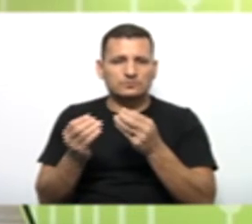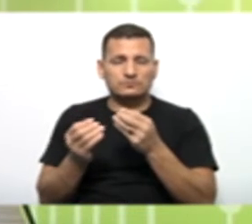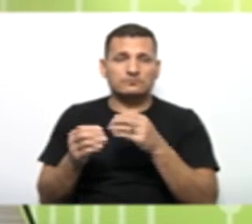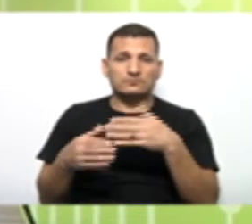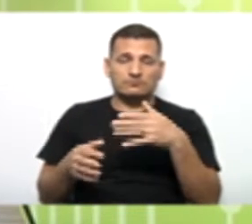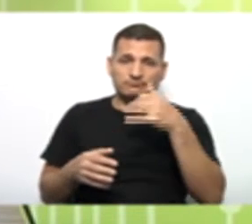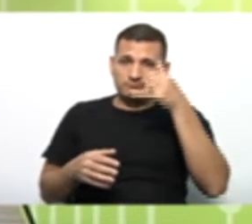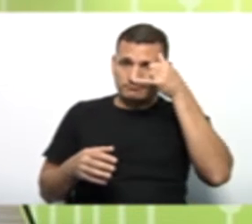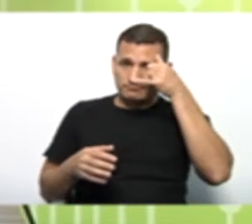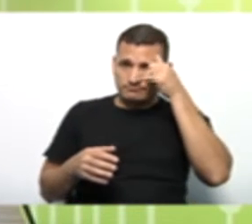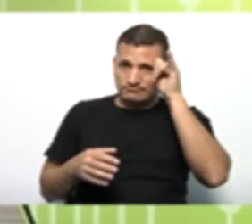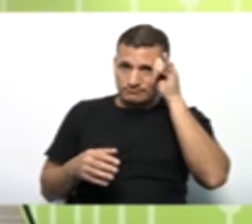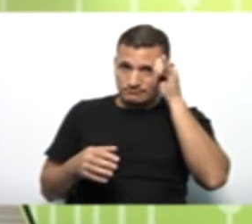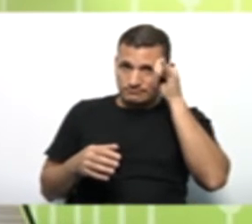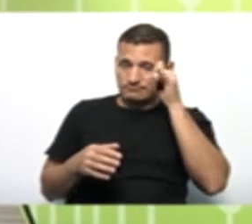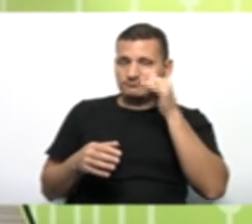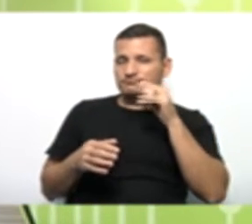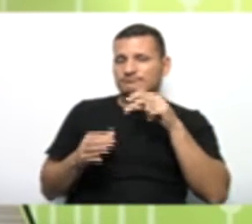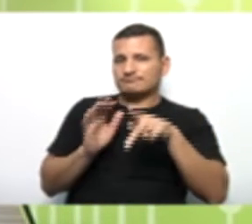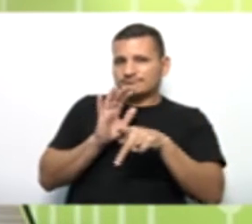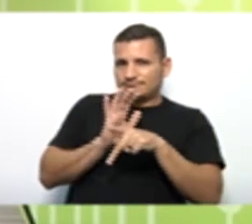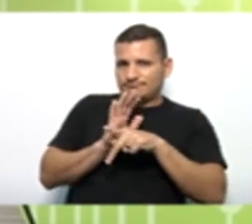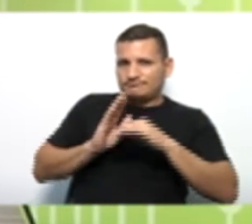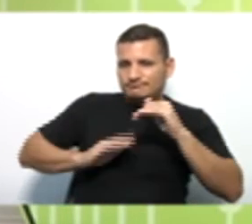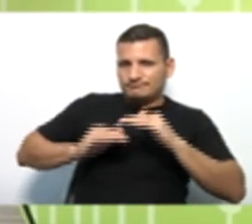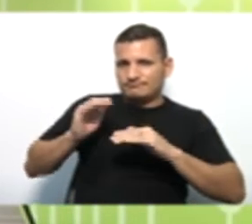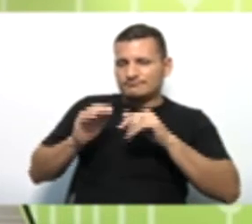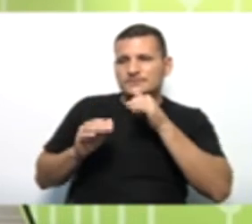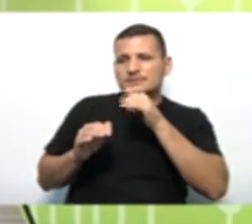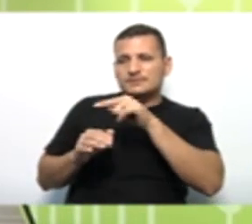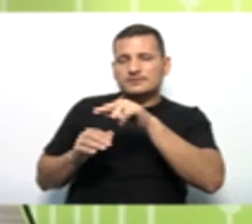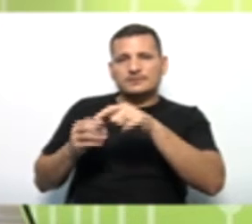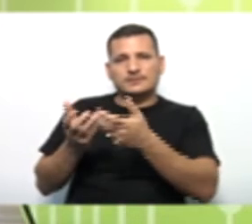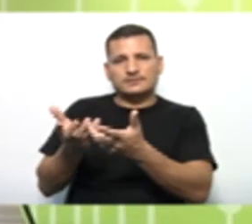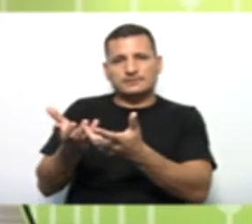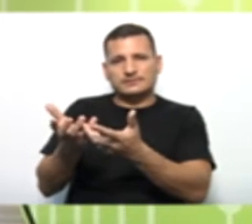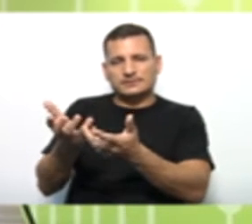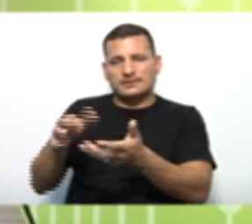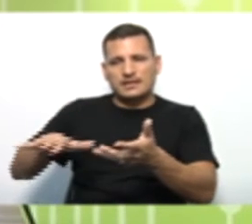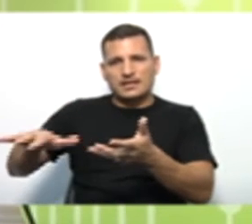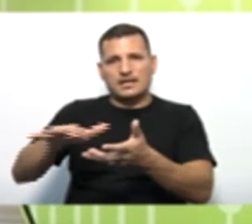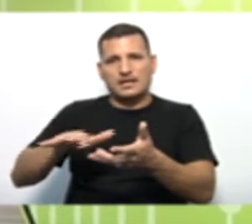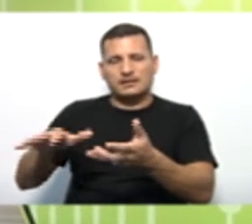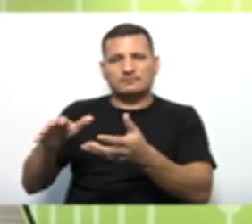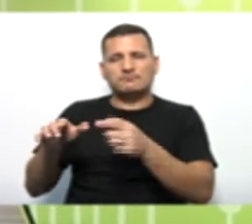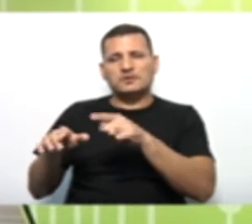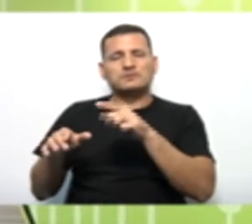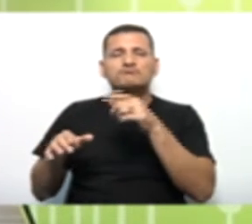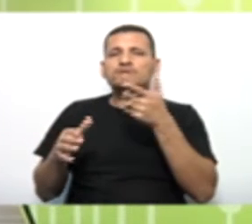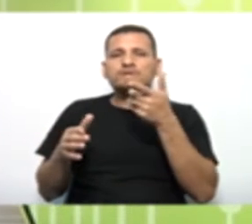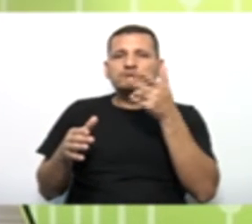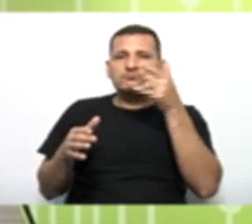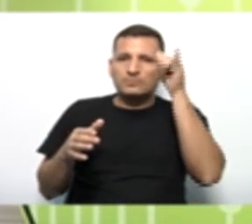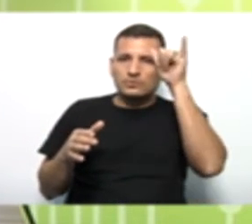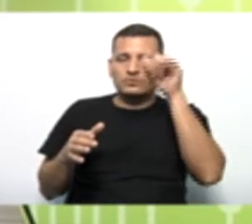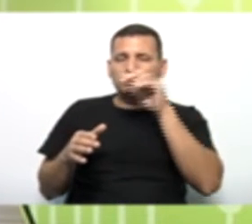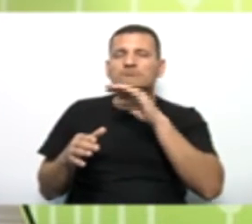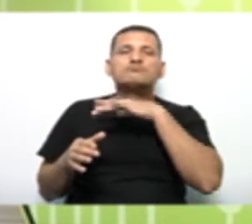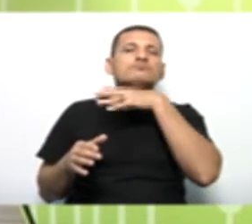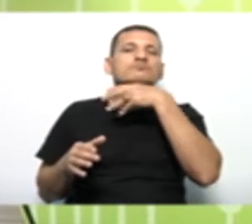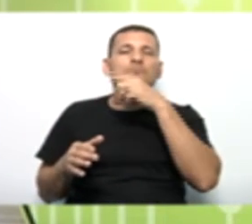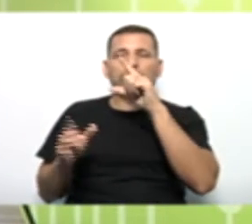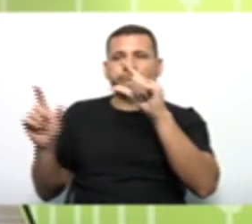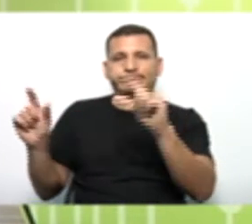pecuarista que tem uma fazenda onde a pastagem está degradada, ele vai ter uma grande área, mas vai conseguir criar poucos animais. Se